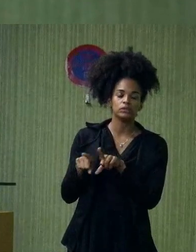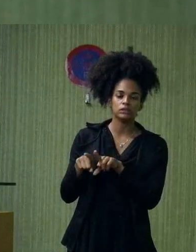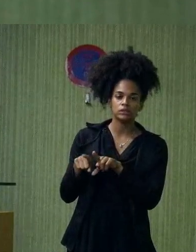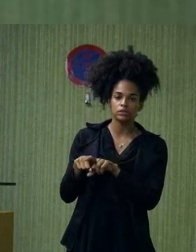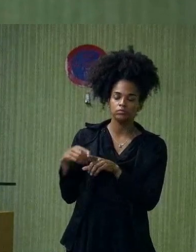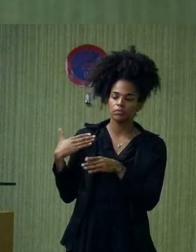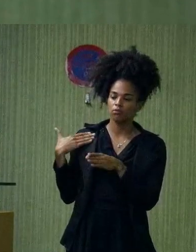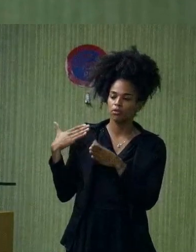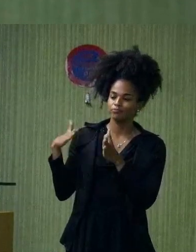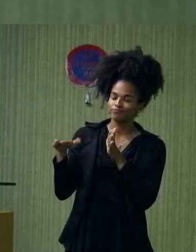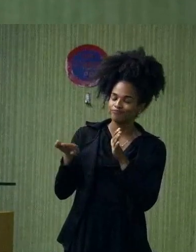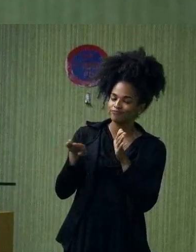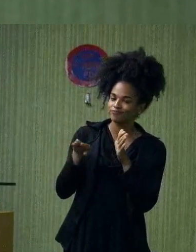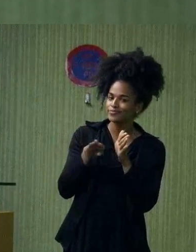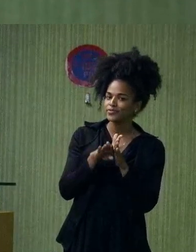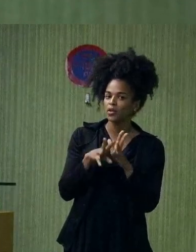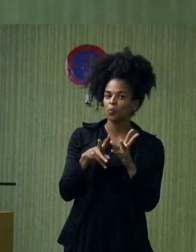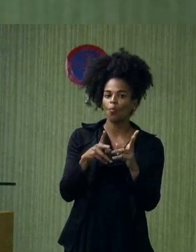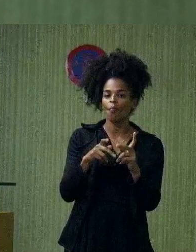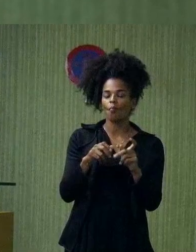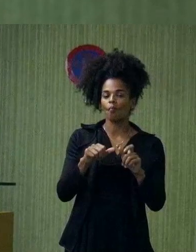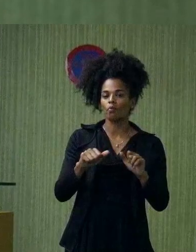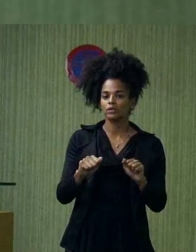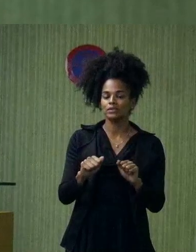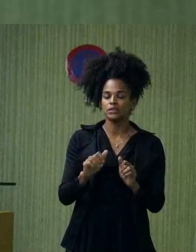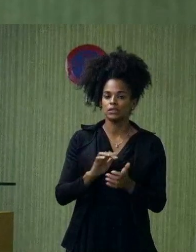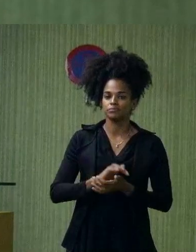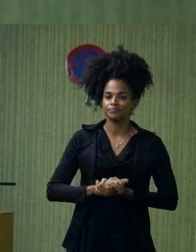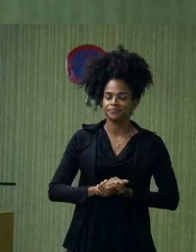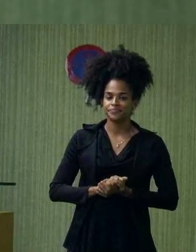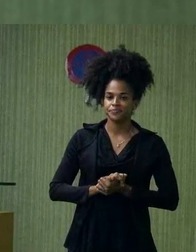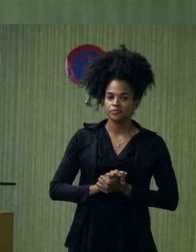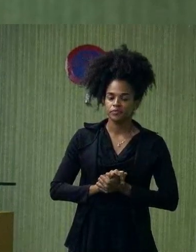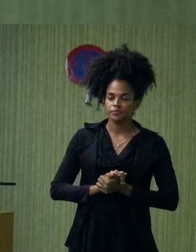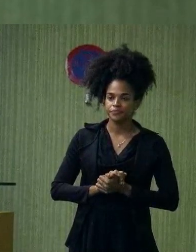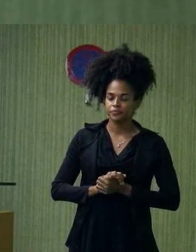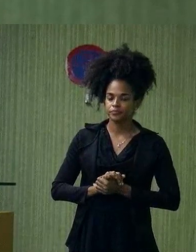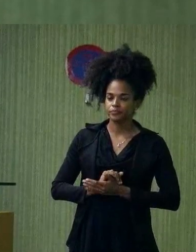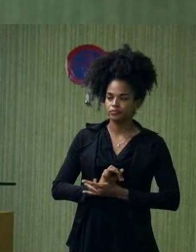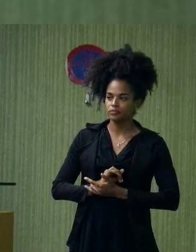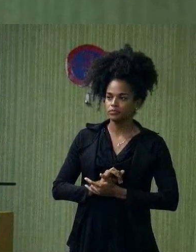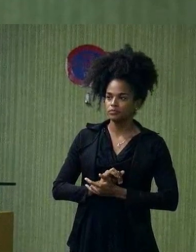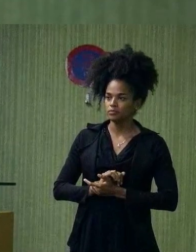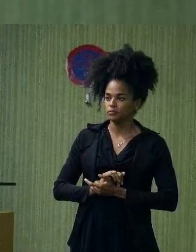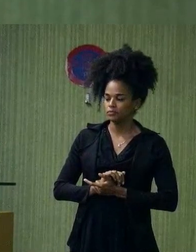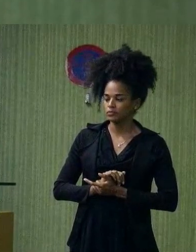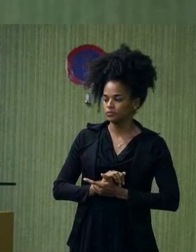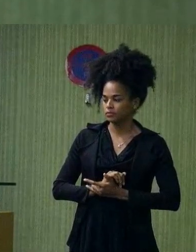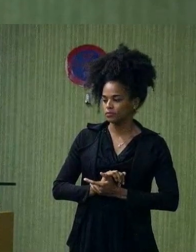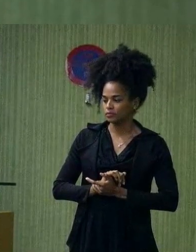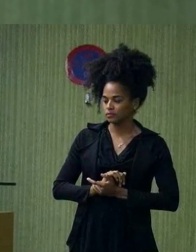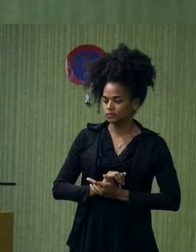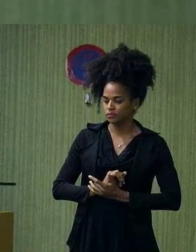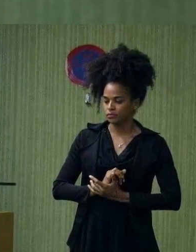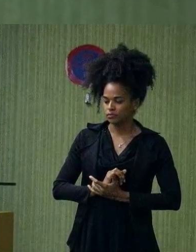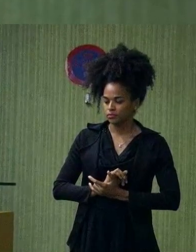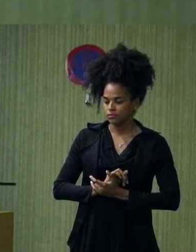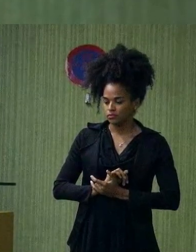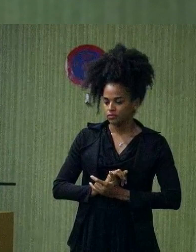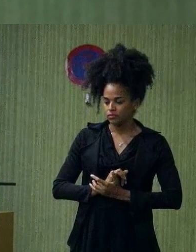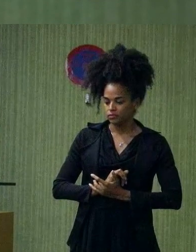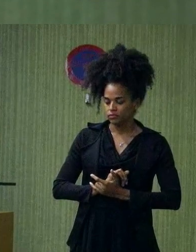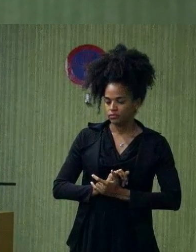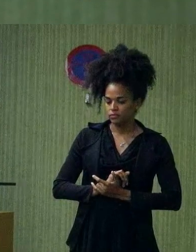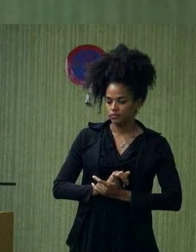até agora a visão é que a situação vai ficar bem séria que estão aqui nós conseguimos colocar aqui são